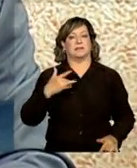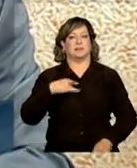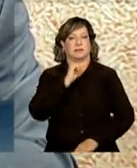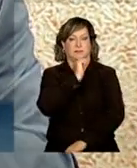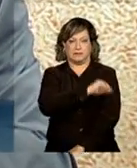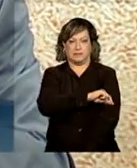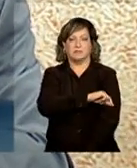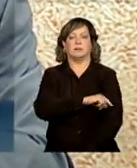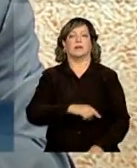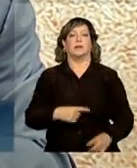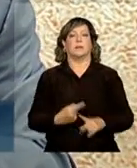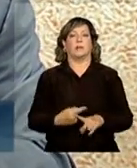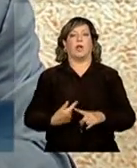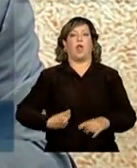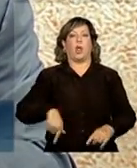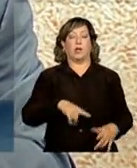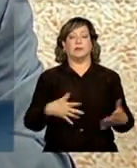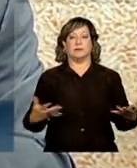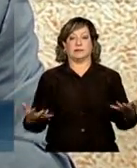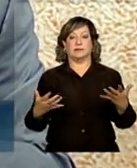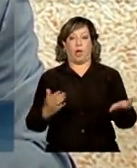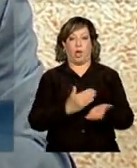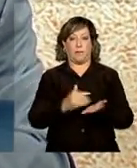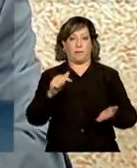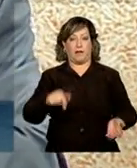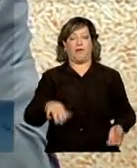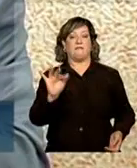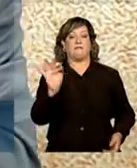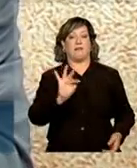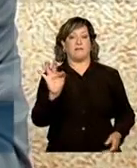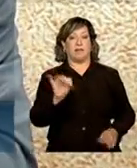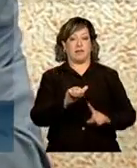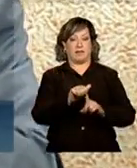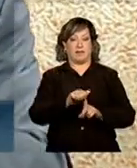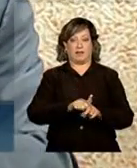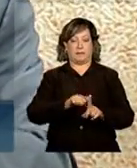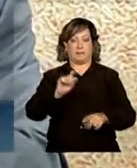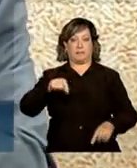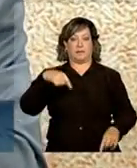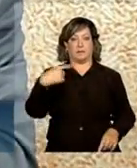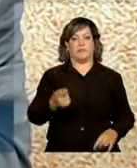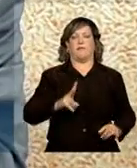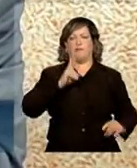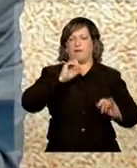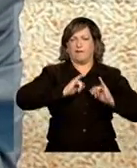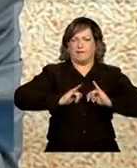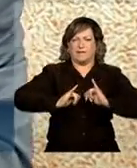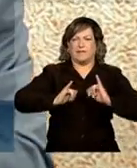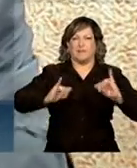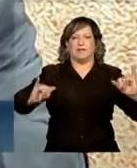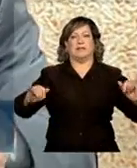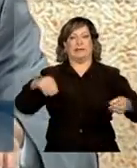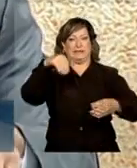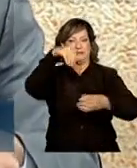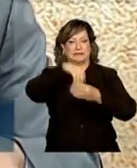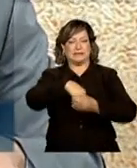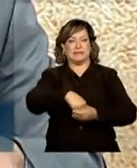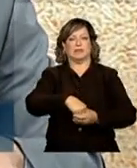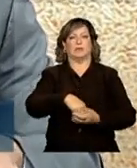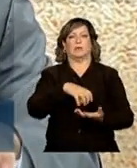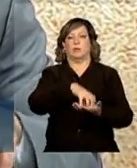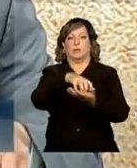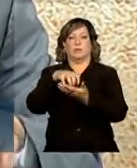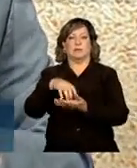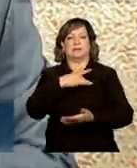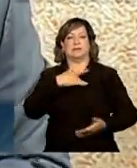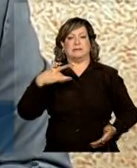vacinação nós queremos começar agora no mês de fevereiro por um lado com a forte divulgação nas unidades de saúde e nas escolas